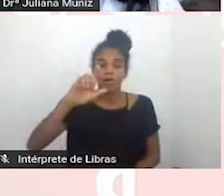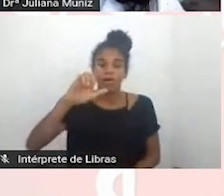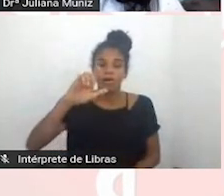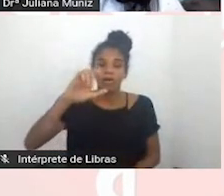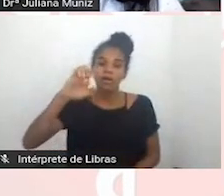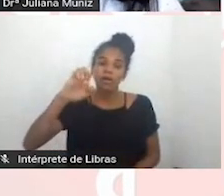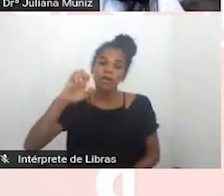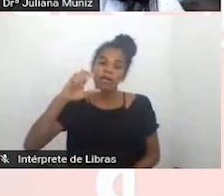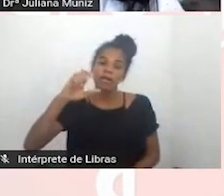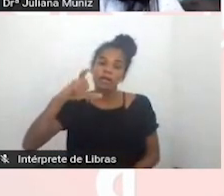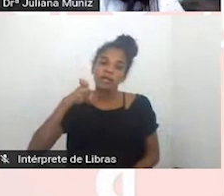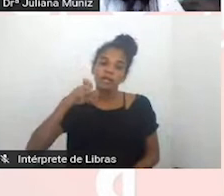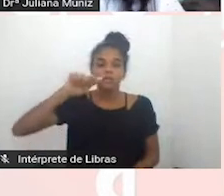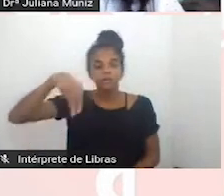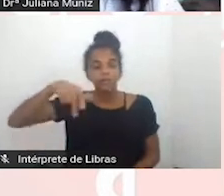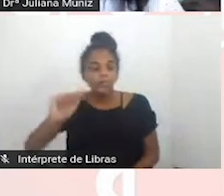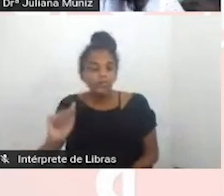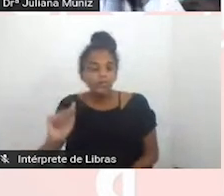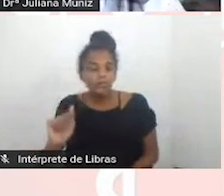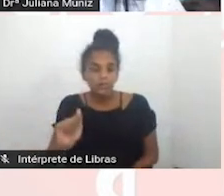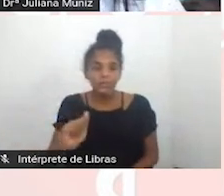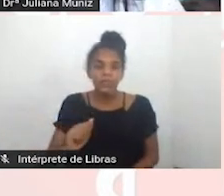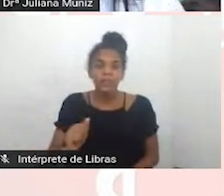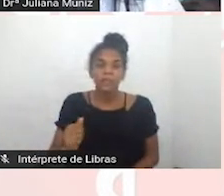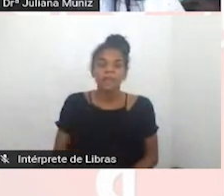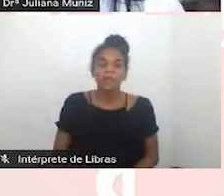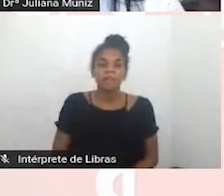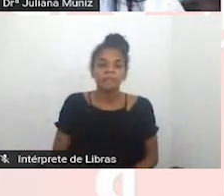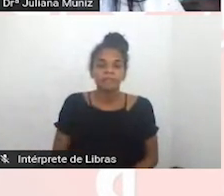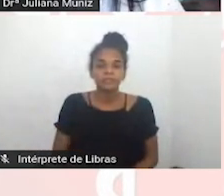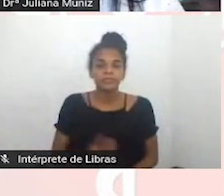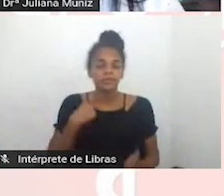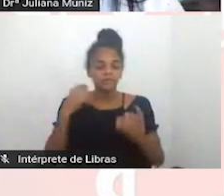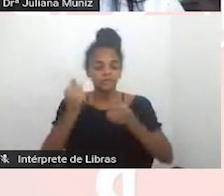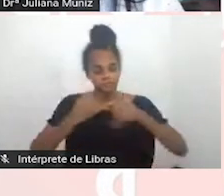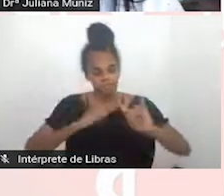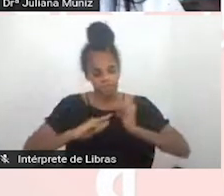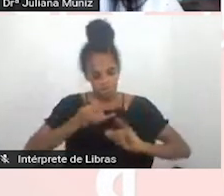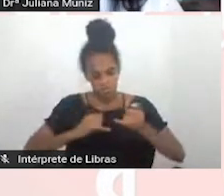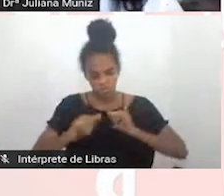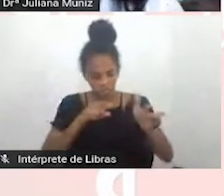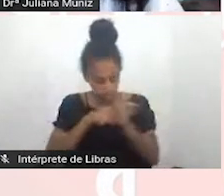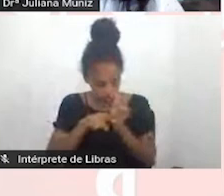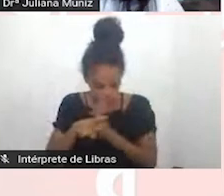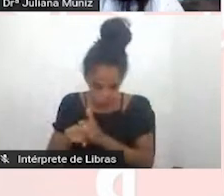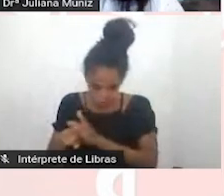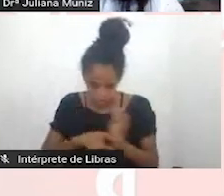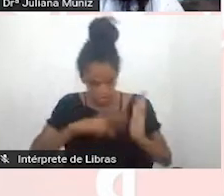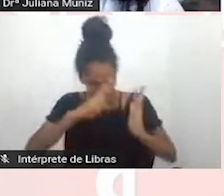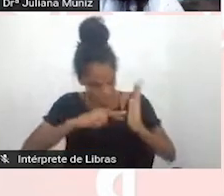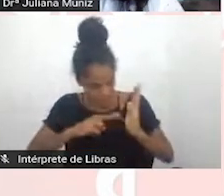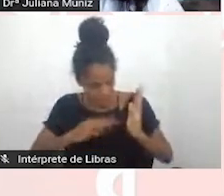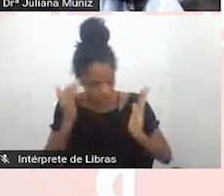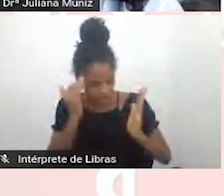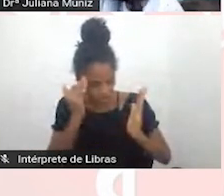acima de 3.000, a gente faz o Clexane dose plena, certo? Já considera o paciente como se tivesse com trombo. Na prática, a gente vê